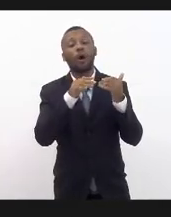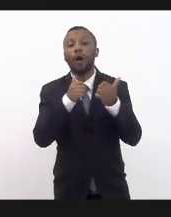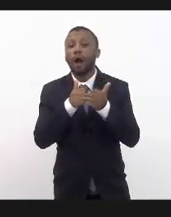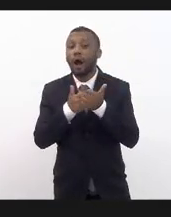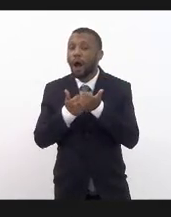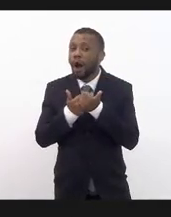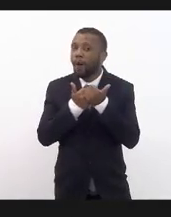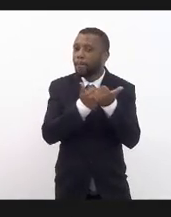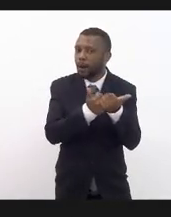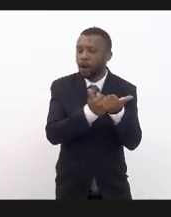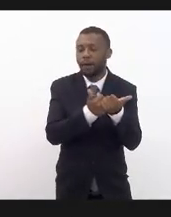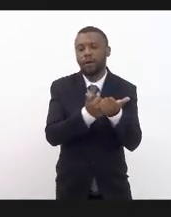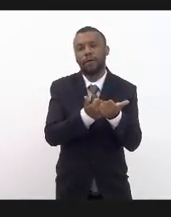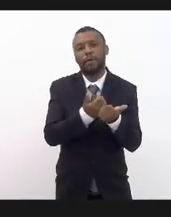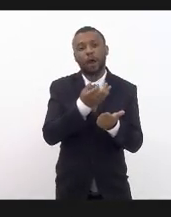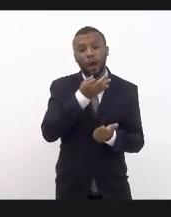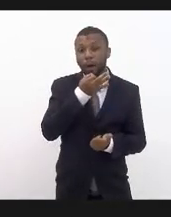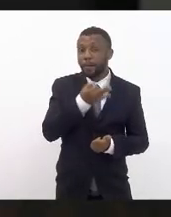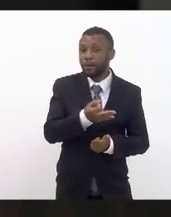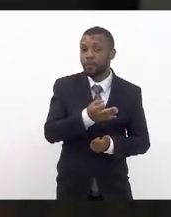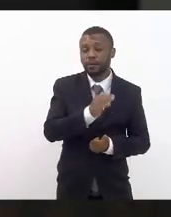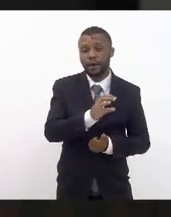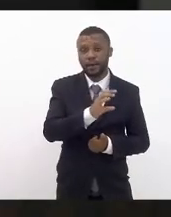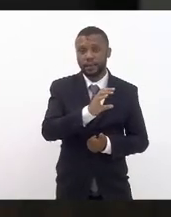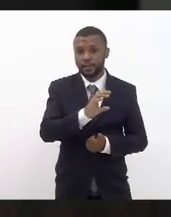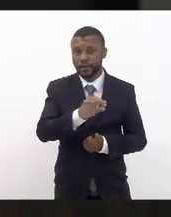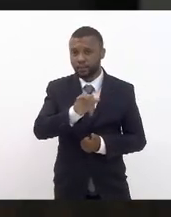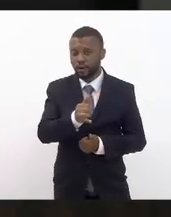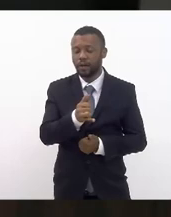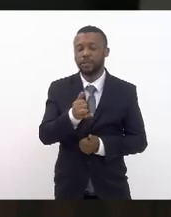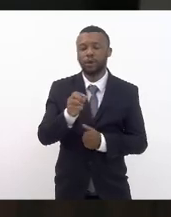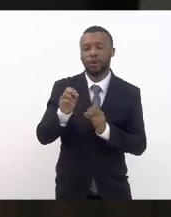o parecer da CCJ, senhor presidente. 4-1.